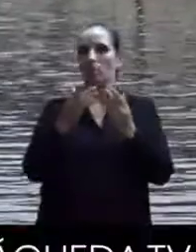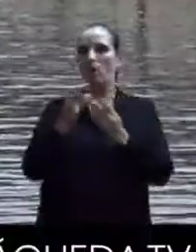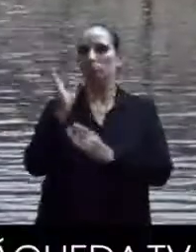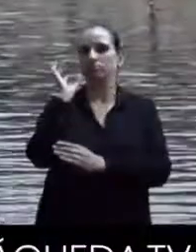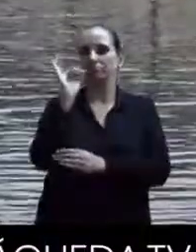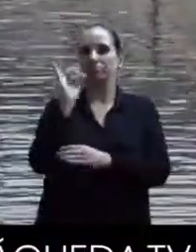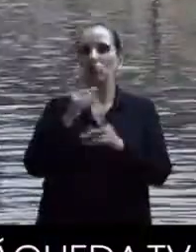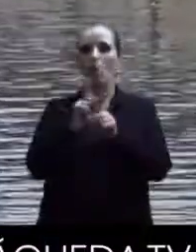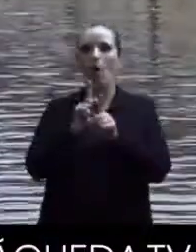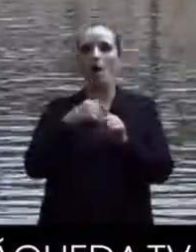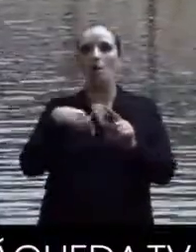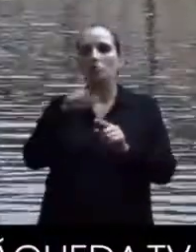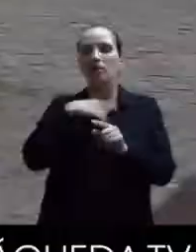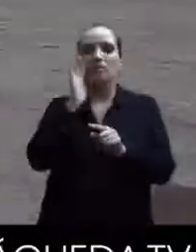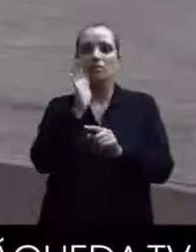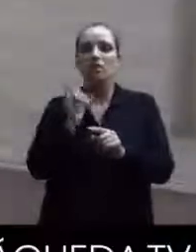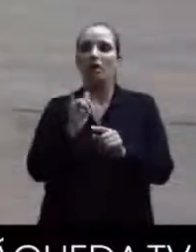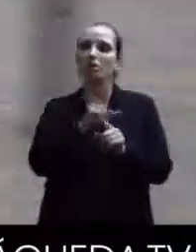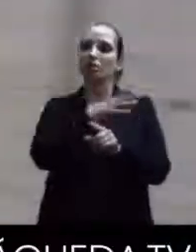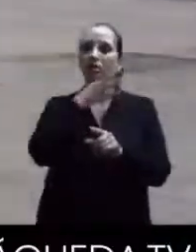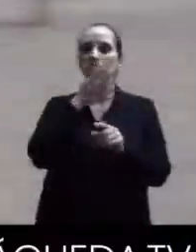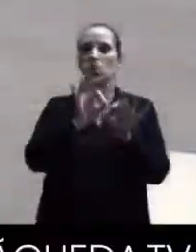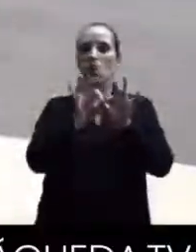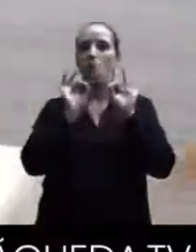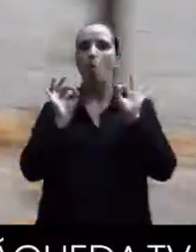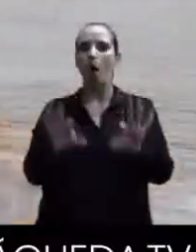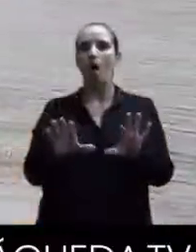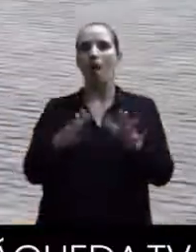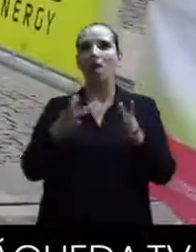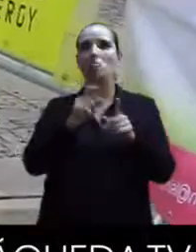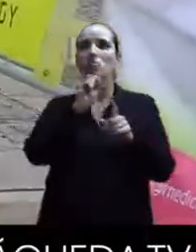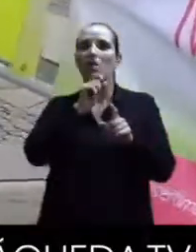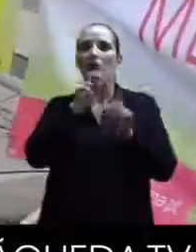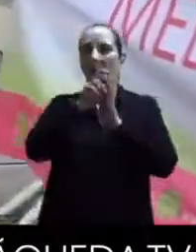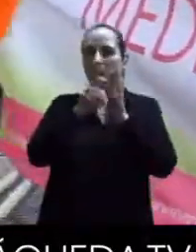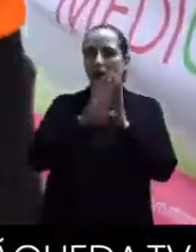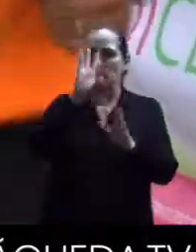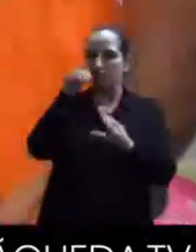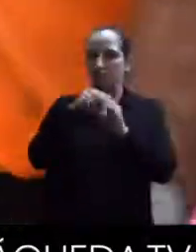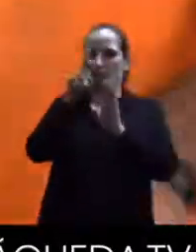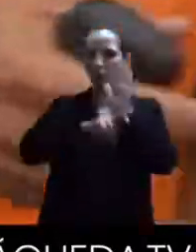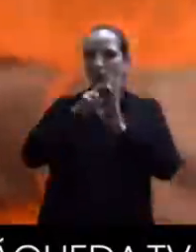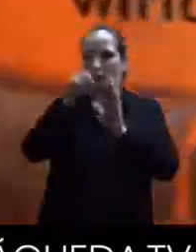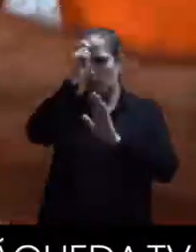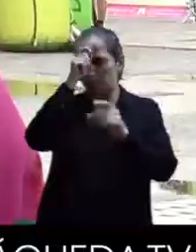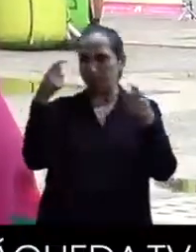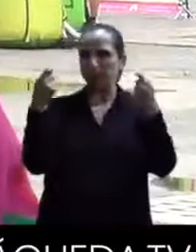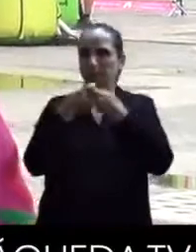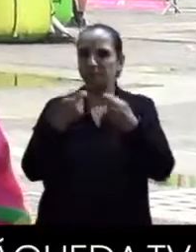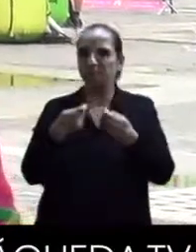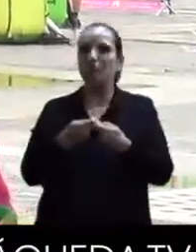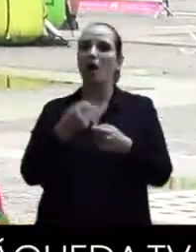prova de grau zero, ou seja, tentámos, como disse o Sérgio Varela, enquadrar dentro das normas, dentro do